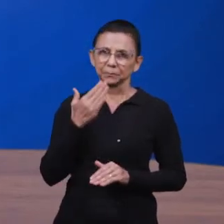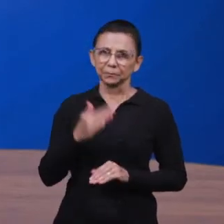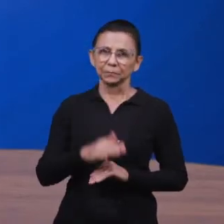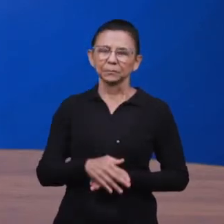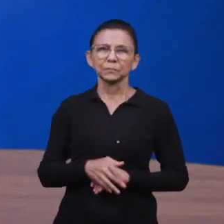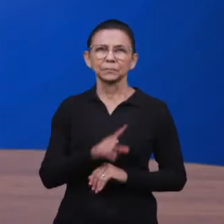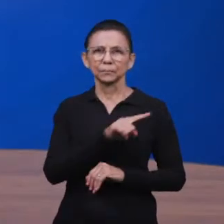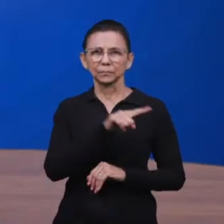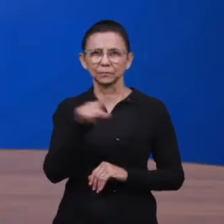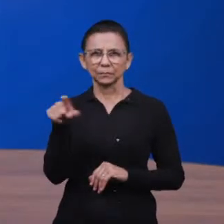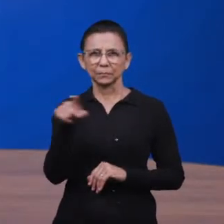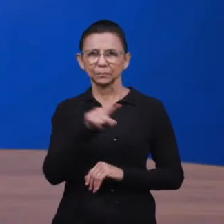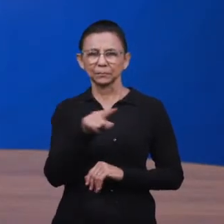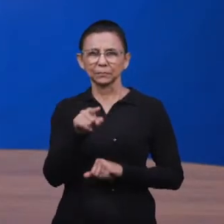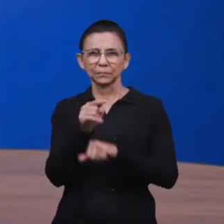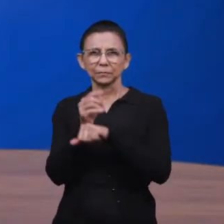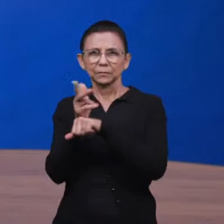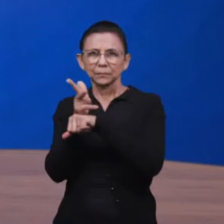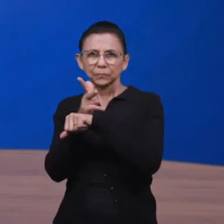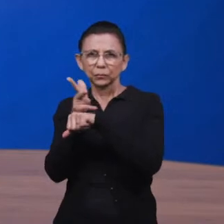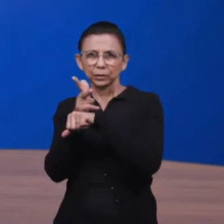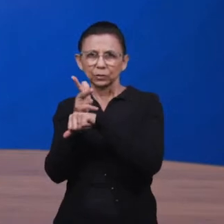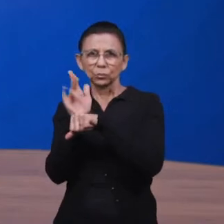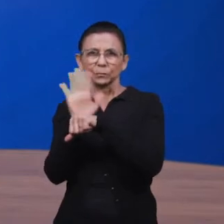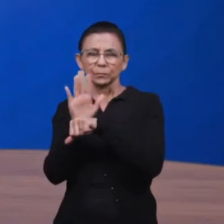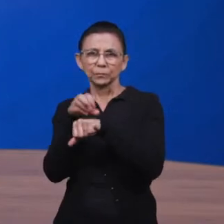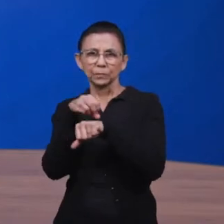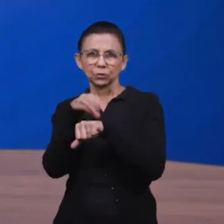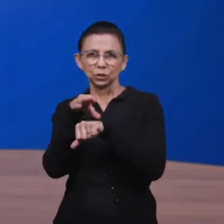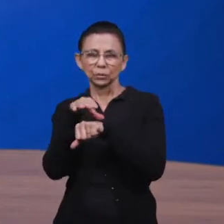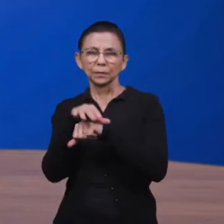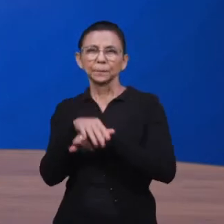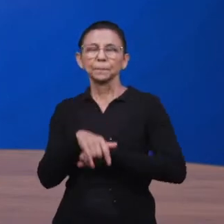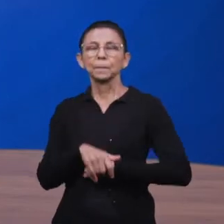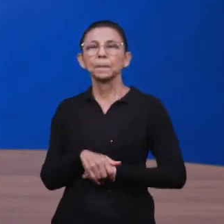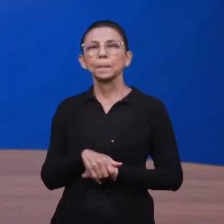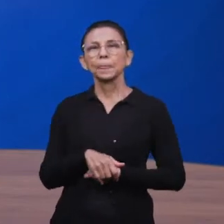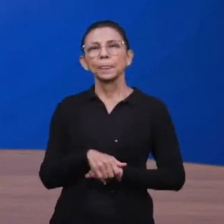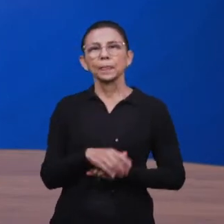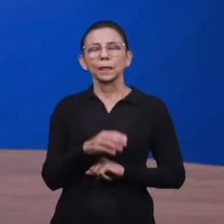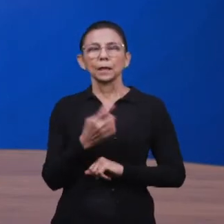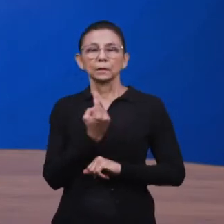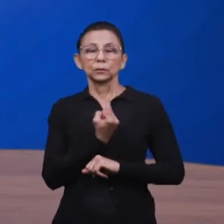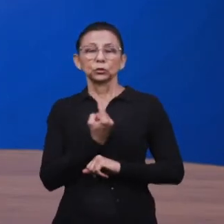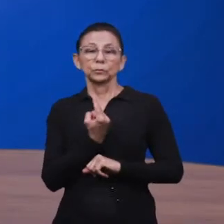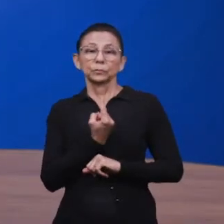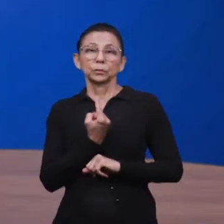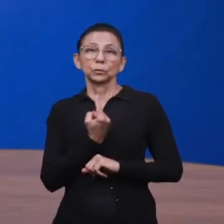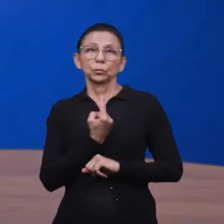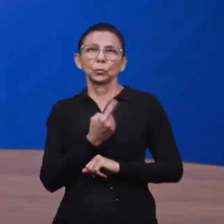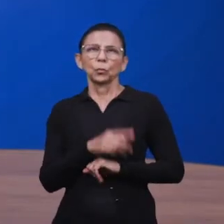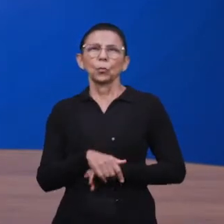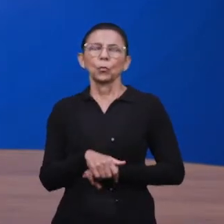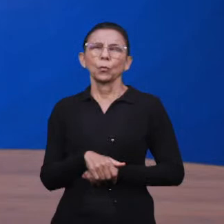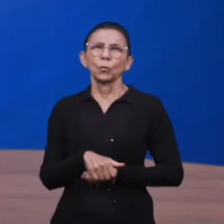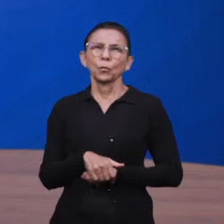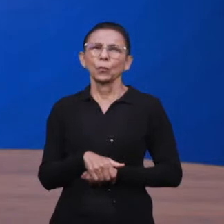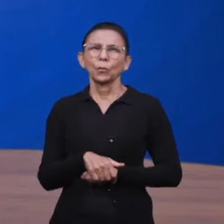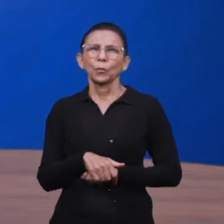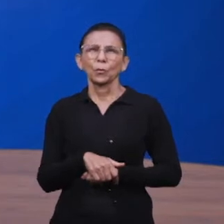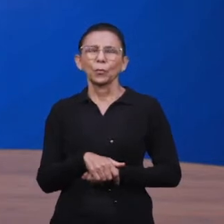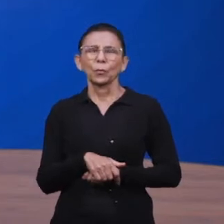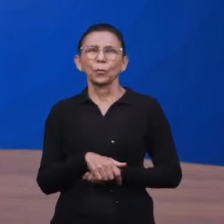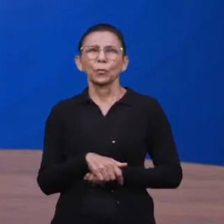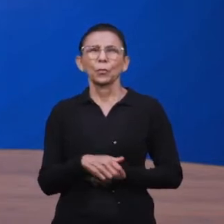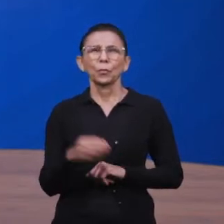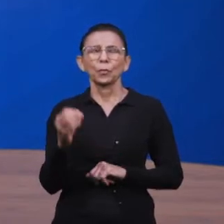irmãos que fizerem gravação de vídeo, uma dica, né? A fazer gravação de vídeo individual, não aproxime muito o rosto da